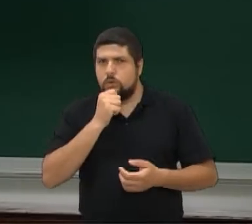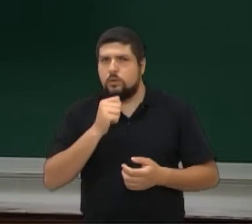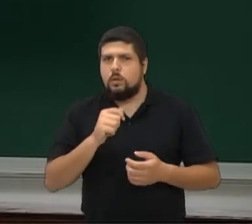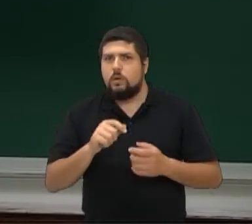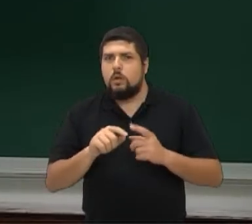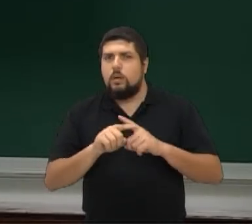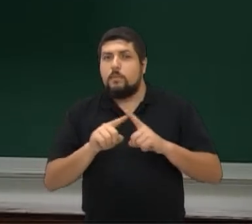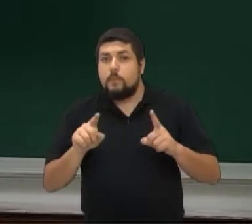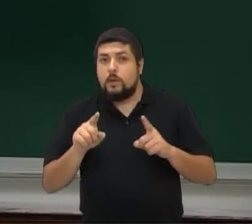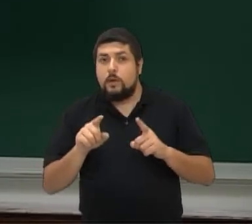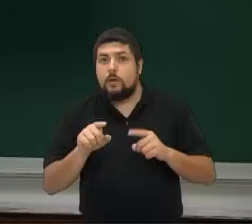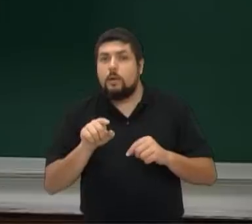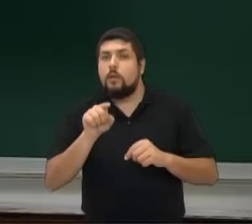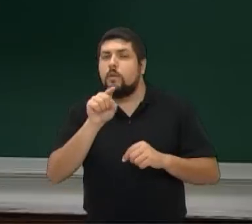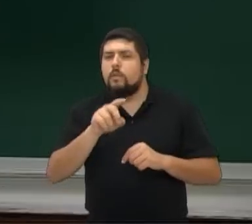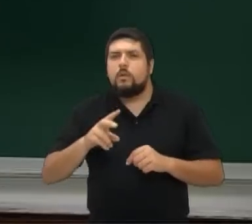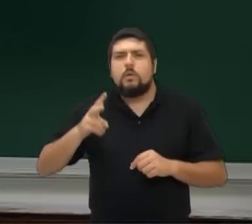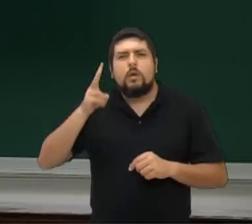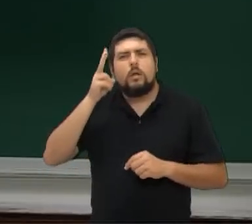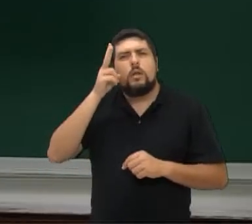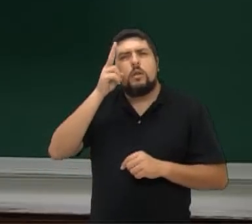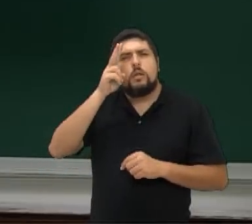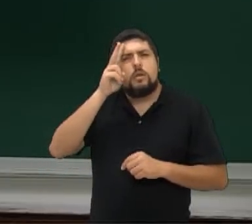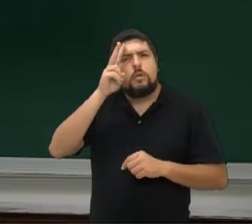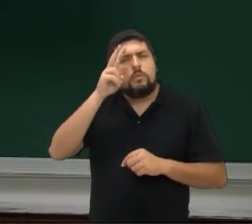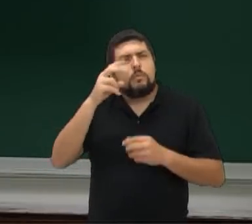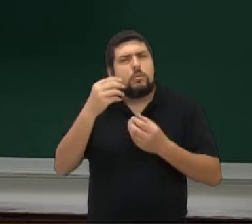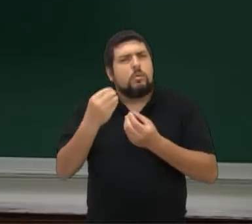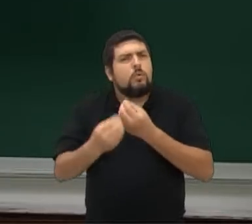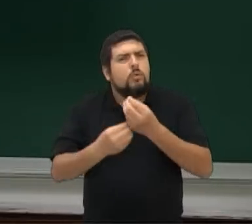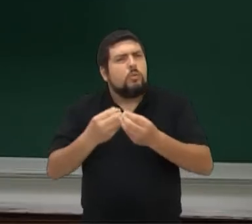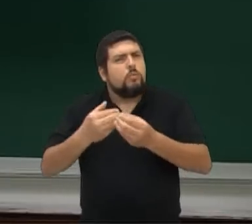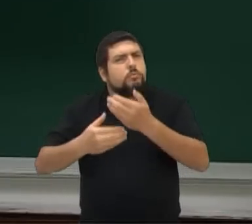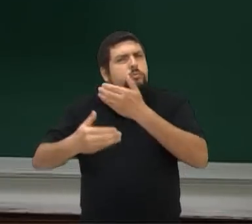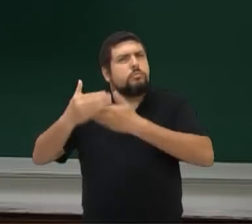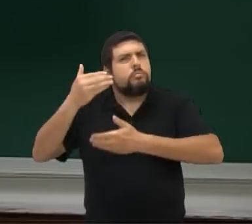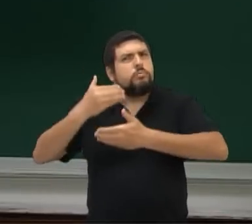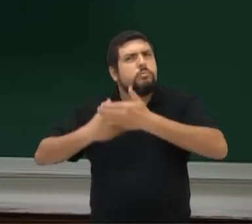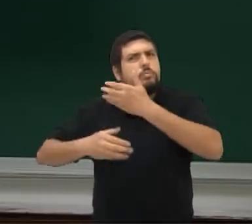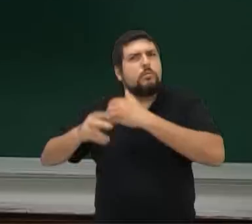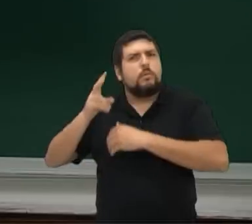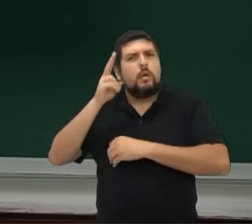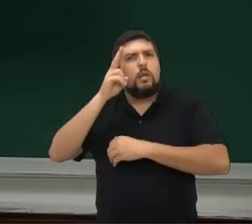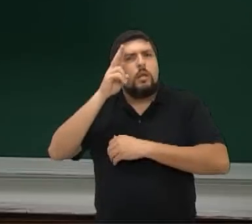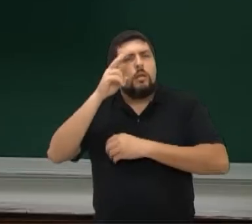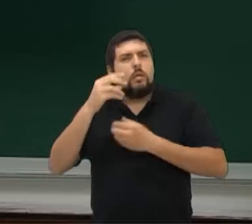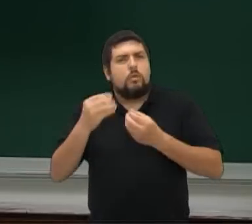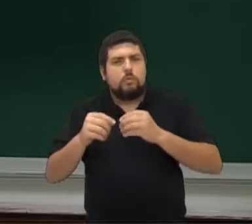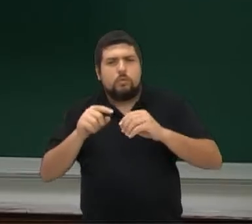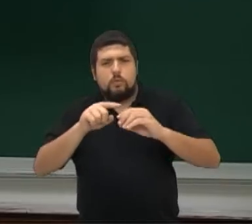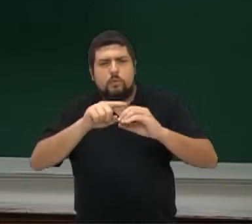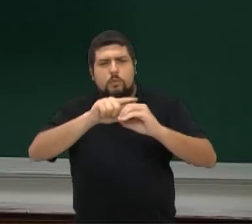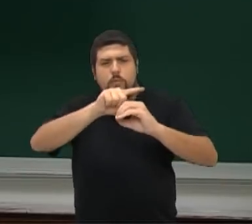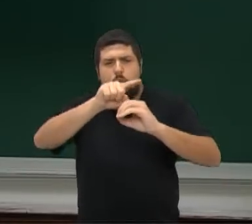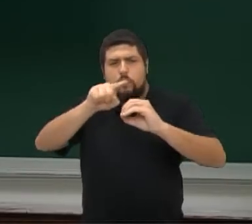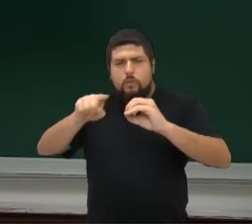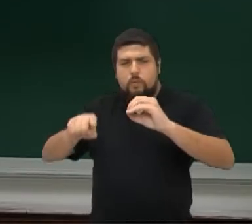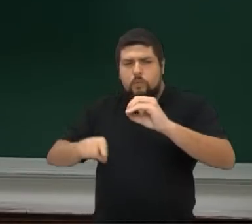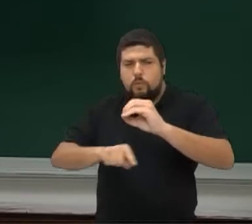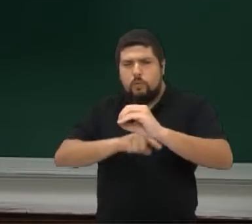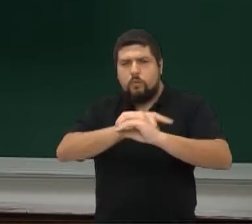é só você lembrar um pouquinho lá do conceito do ângulo de uma volta. Vamos